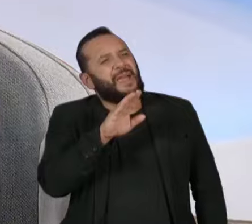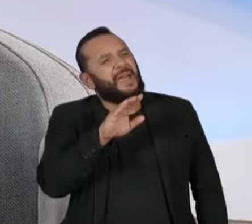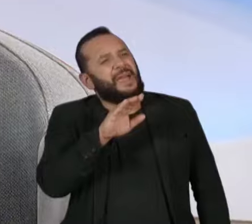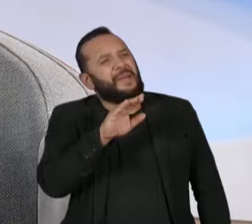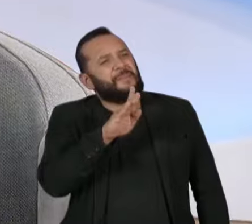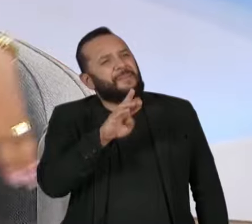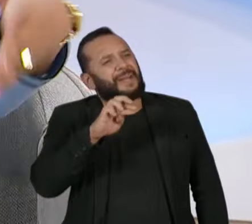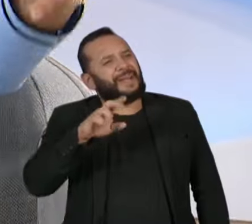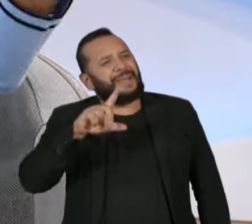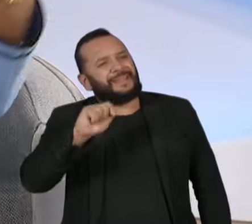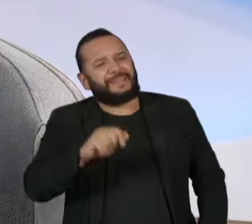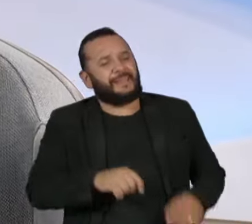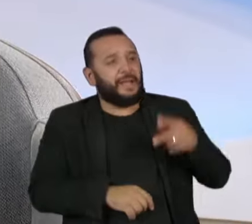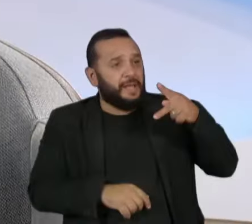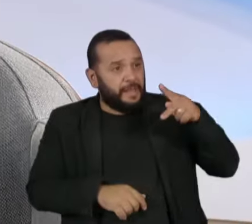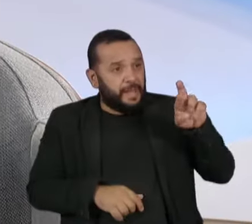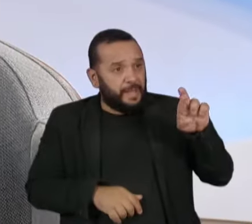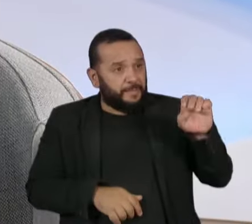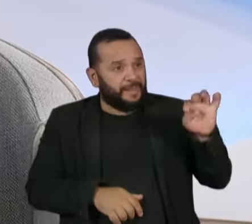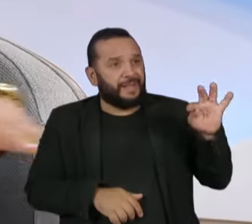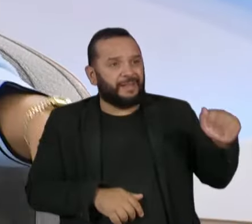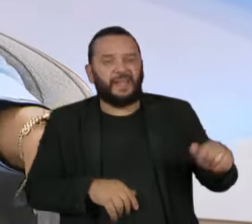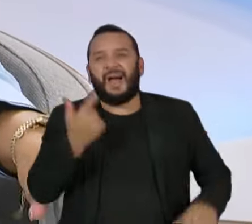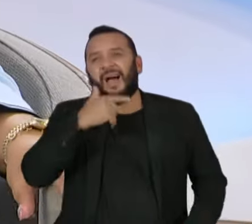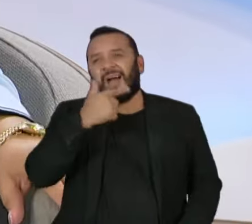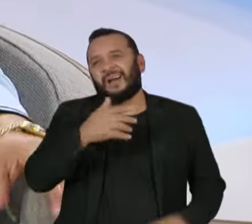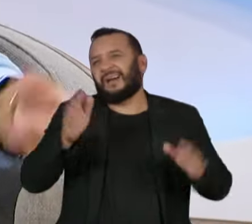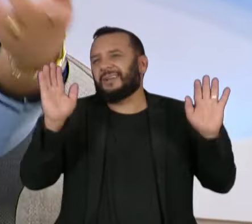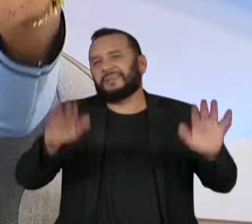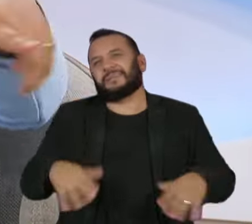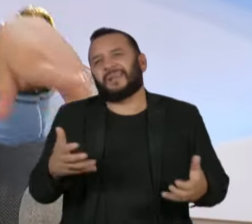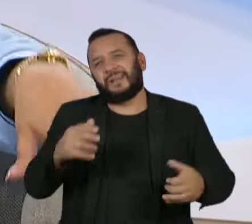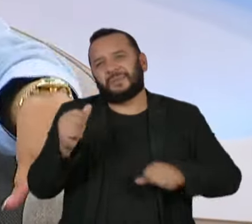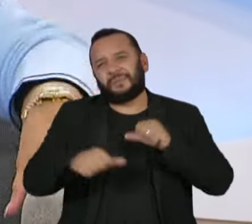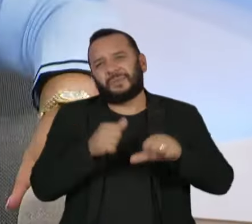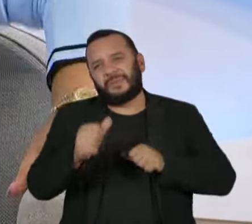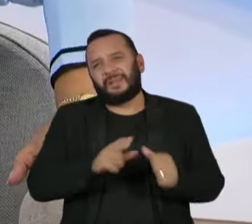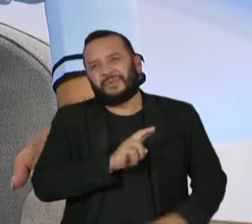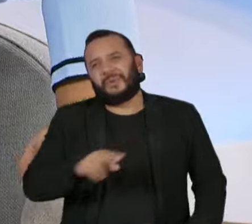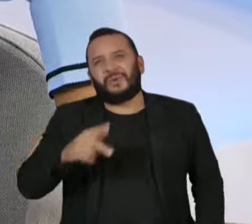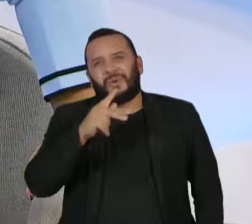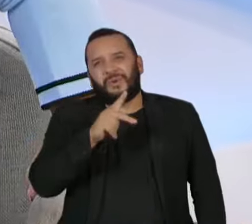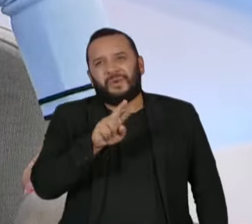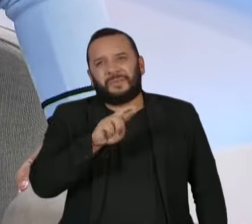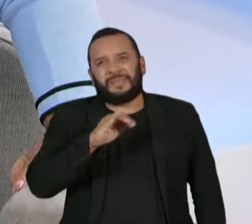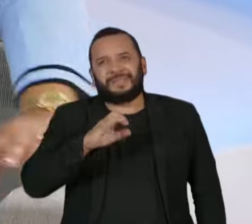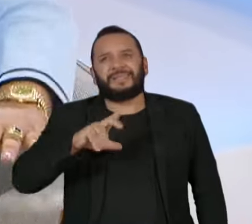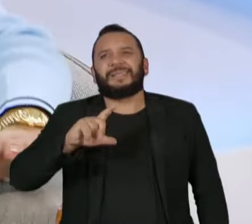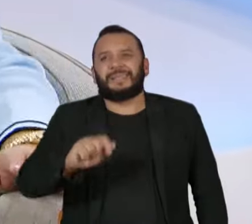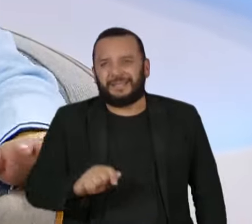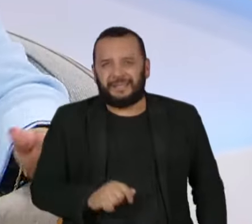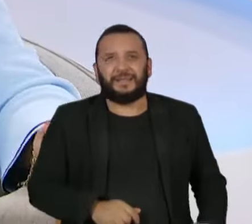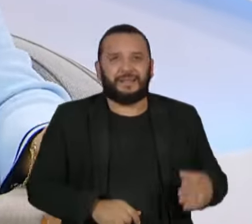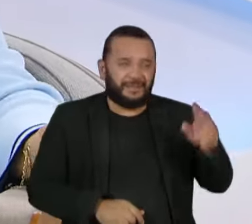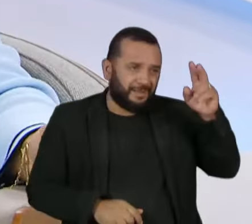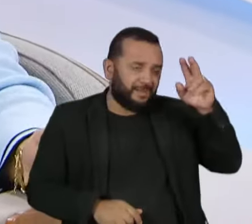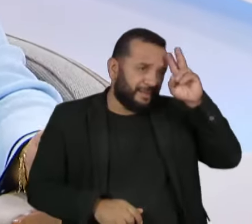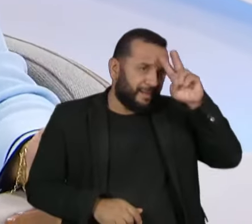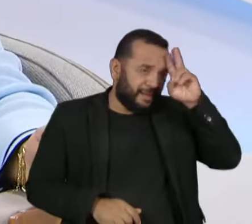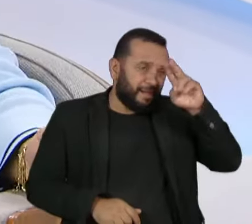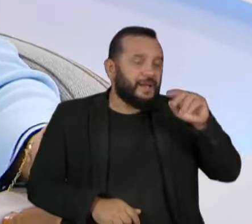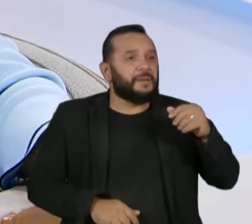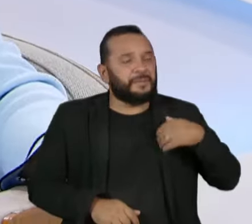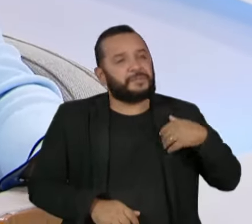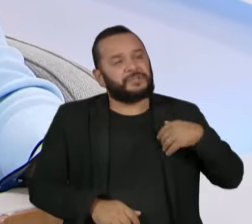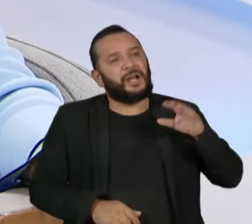não, Preta, a uma hora eu falei, ai mãe, eu quero me chamar Priscila, me lembro que a filha da Baby tinha trocou de nome depois, né,